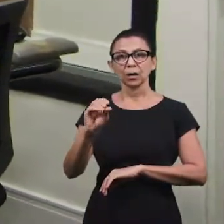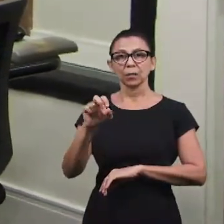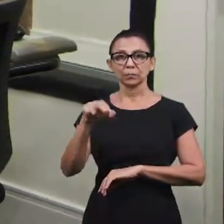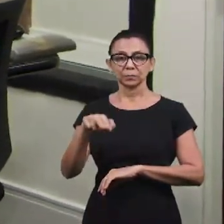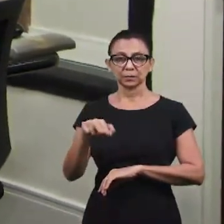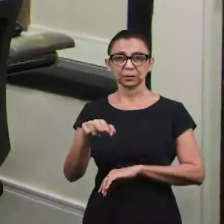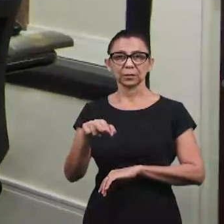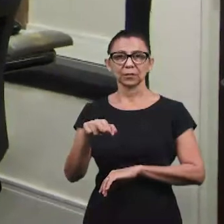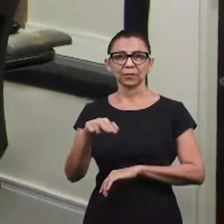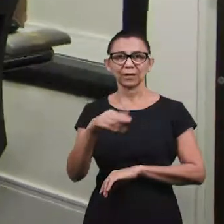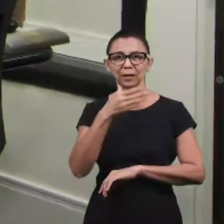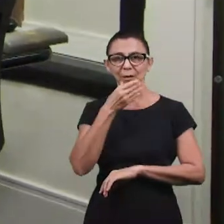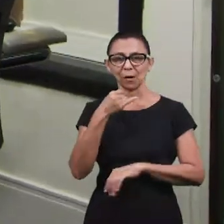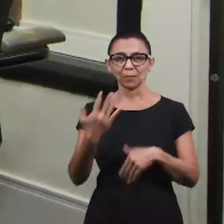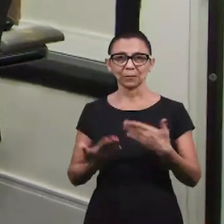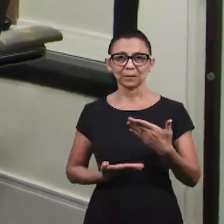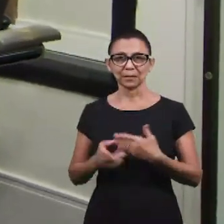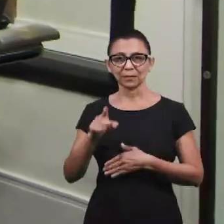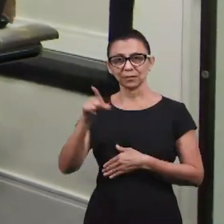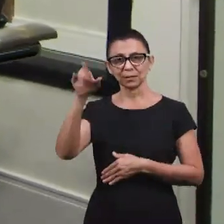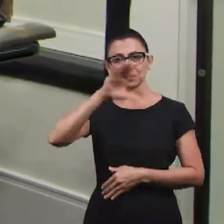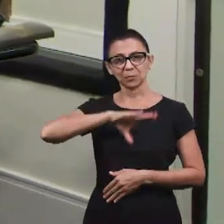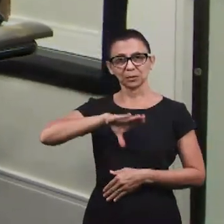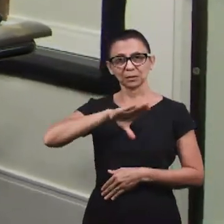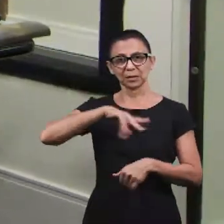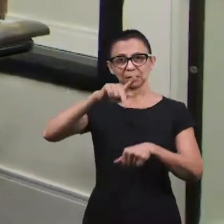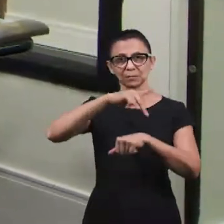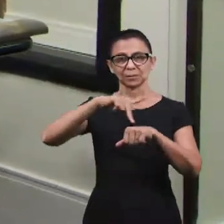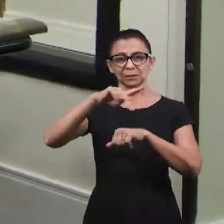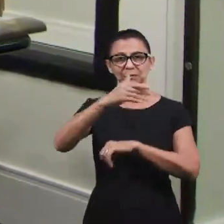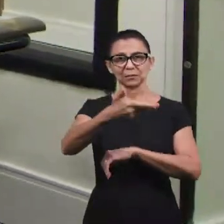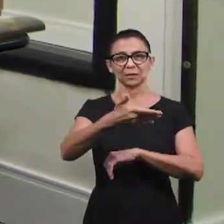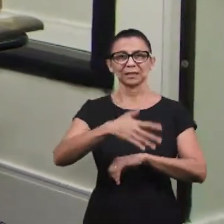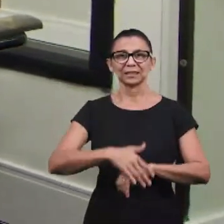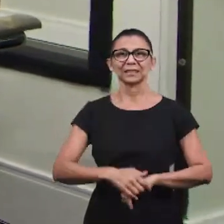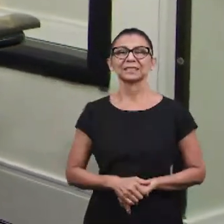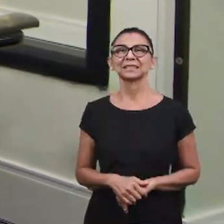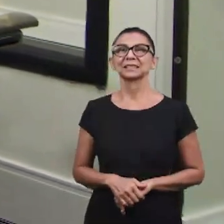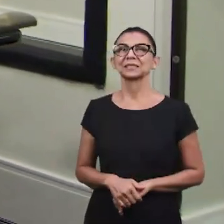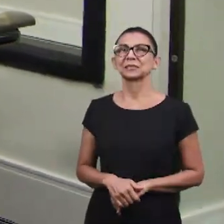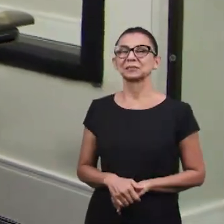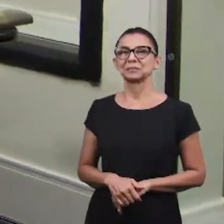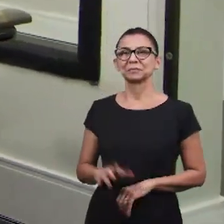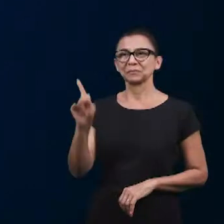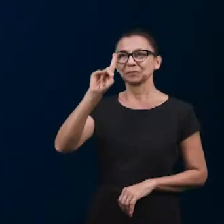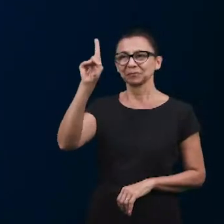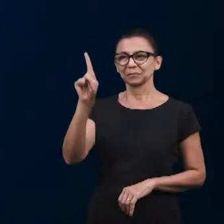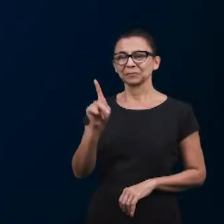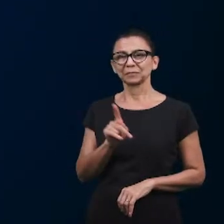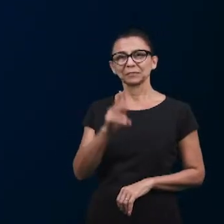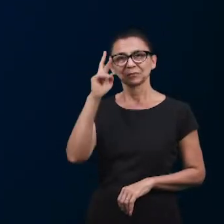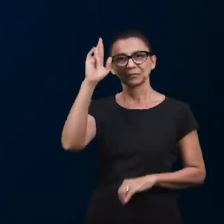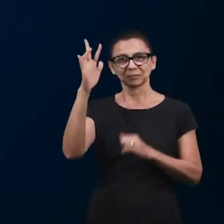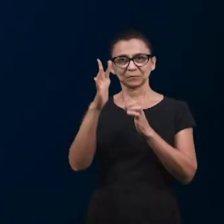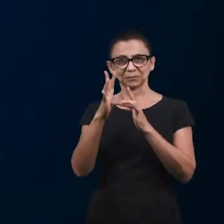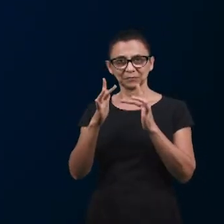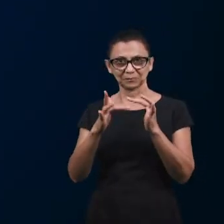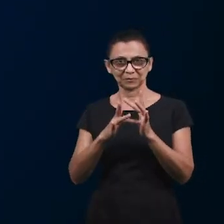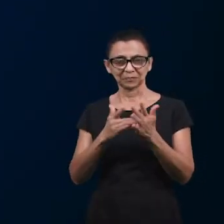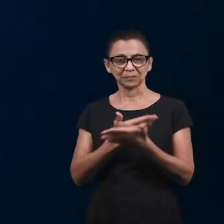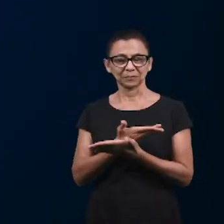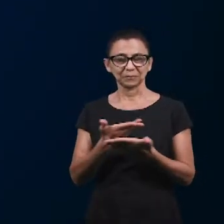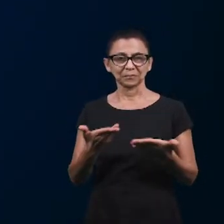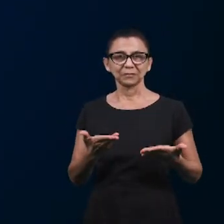ali em Portugal e ele vai nos dar essa resposta. Robson, a paz do Senhor Jesus, dê-nos essa resposta, ok? A paz do Senhor